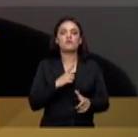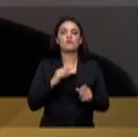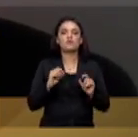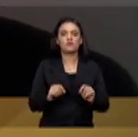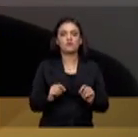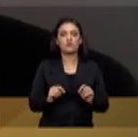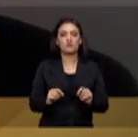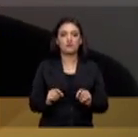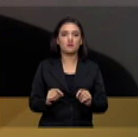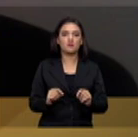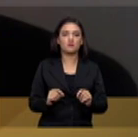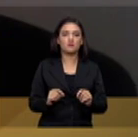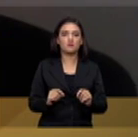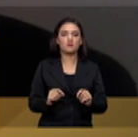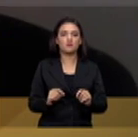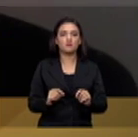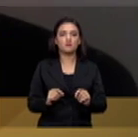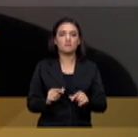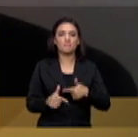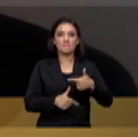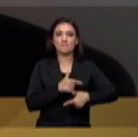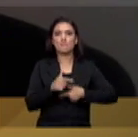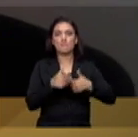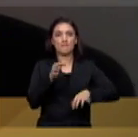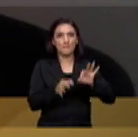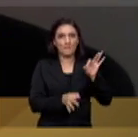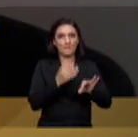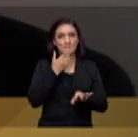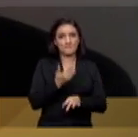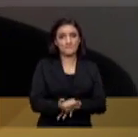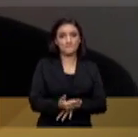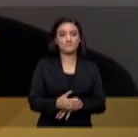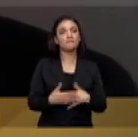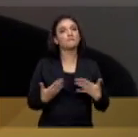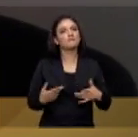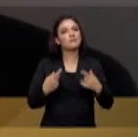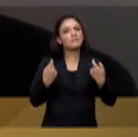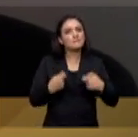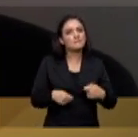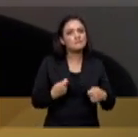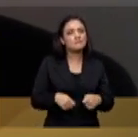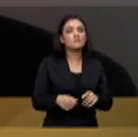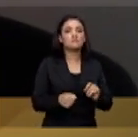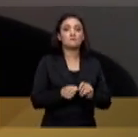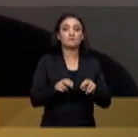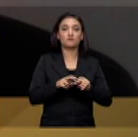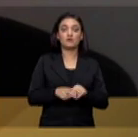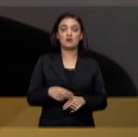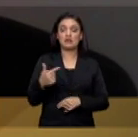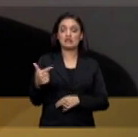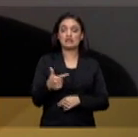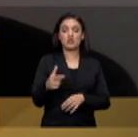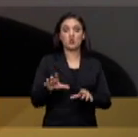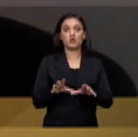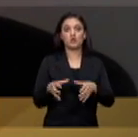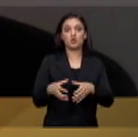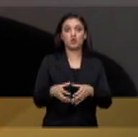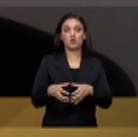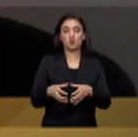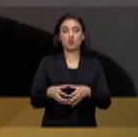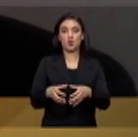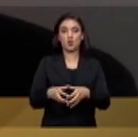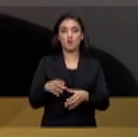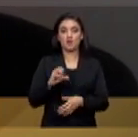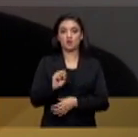jurisdicional requerida. Alegam que a presente insurgência deve ser deliberada pela segunda turma do Supremo